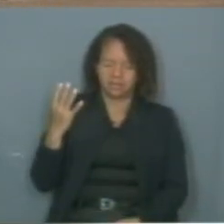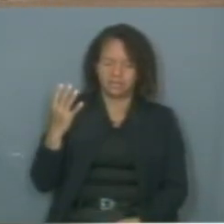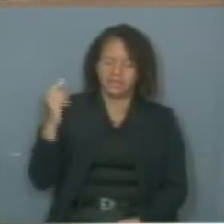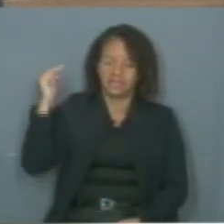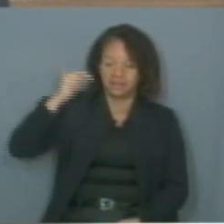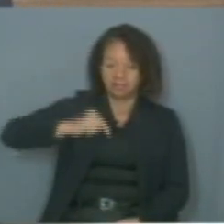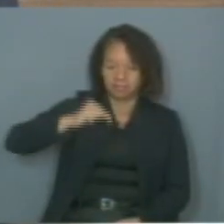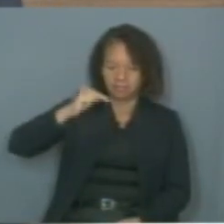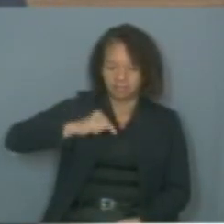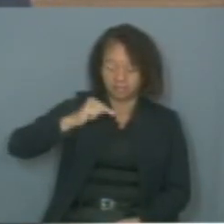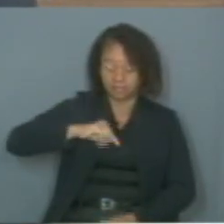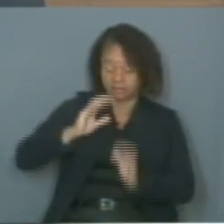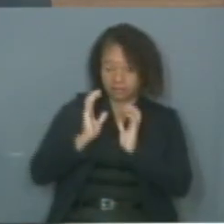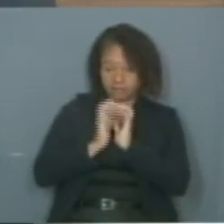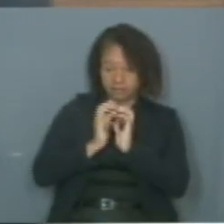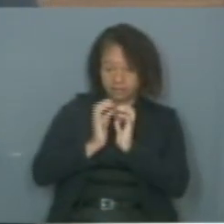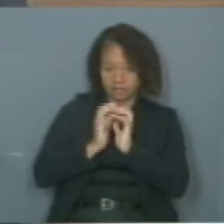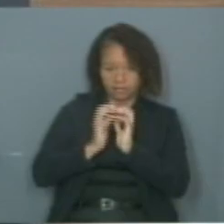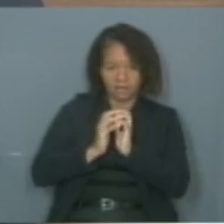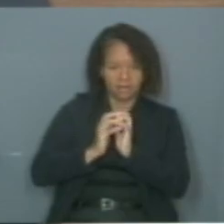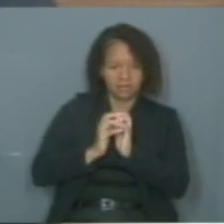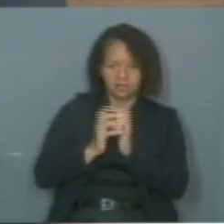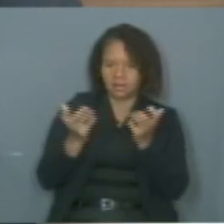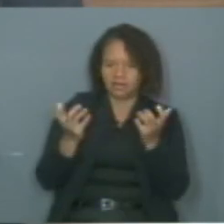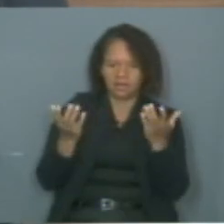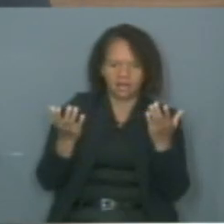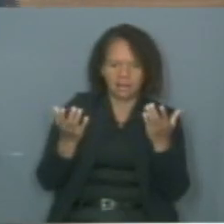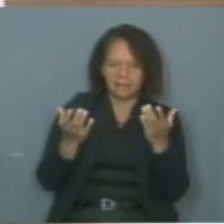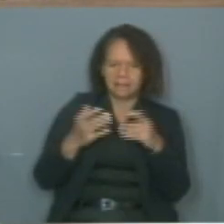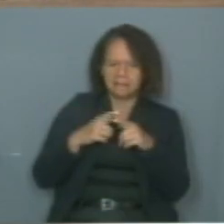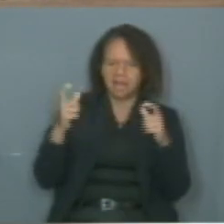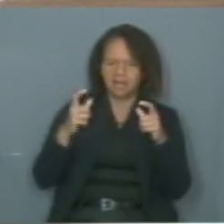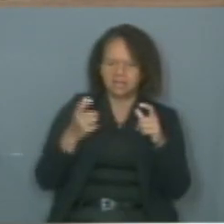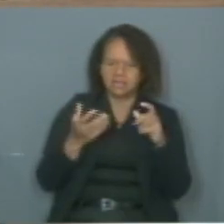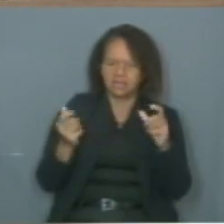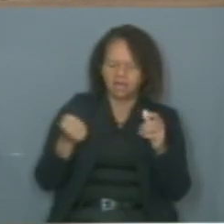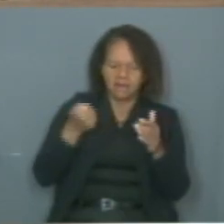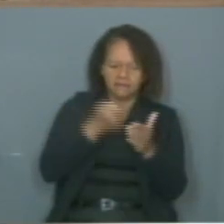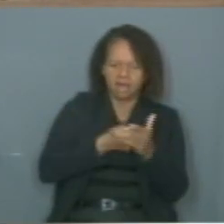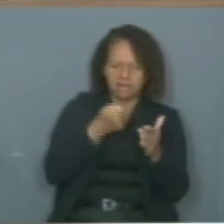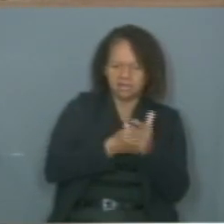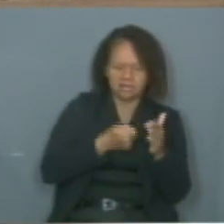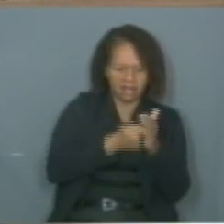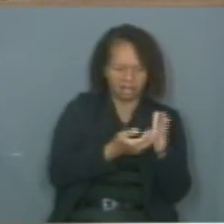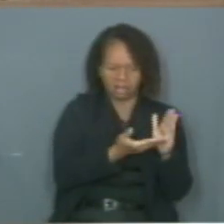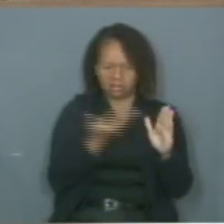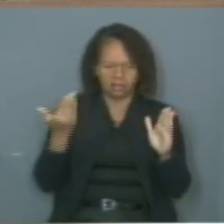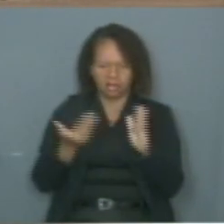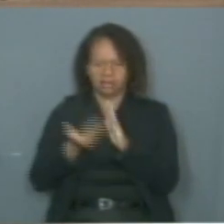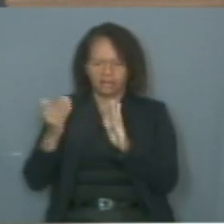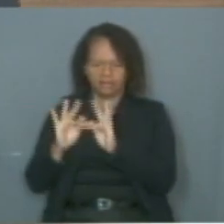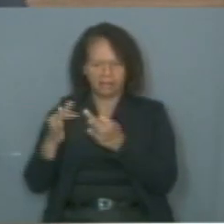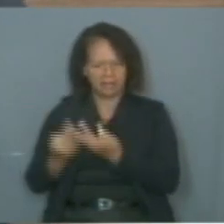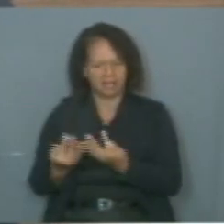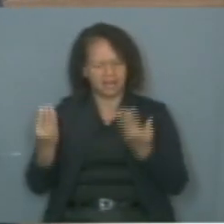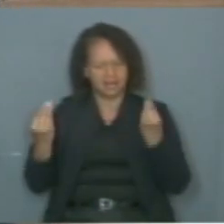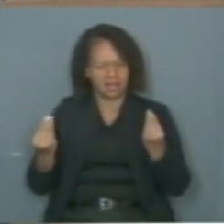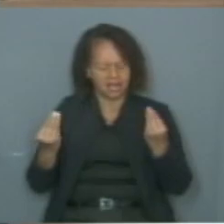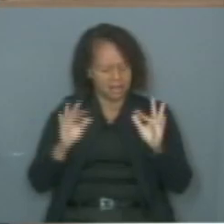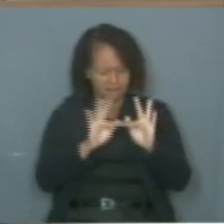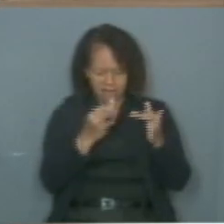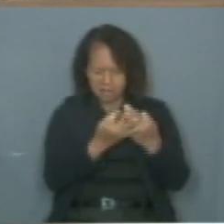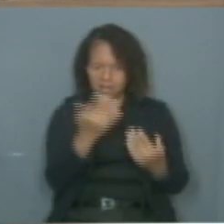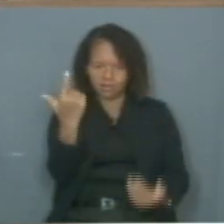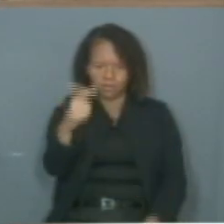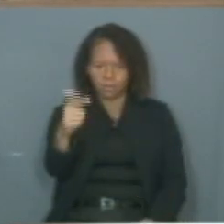E aqui, em Recife, o risco é legitimar mais remoções forçadas dessas famílias, principalmente famílias que